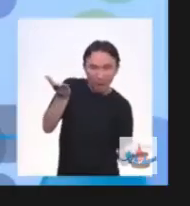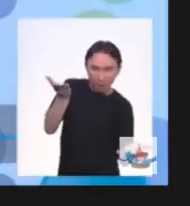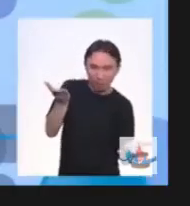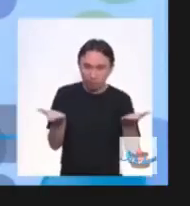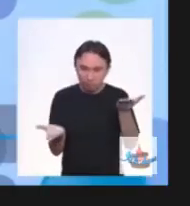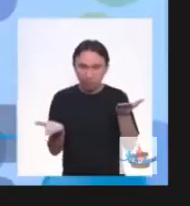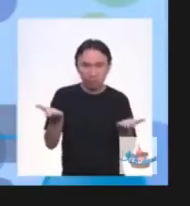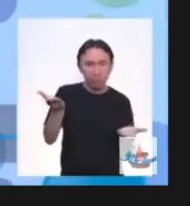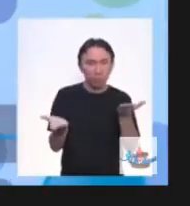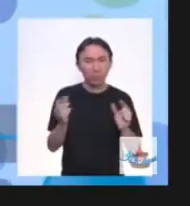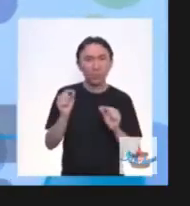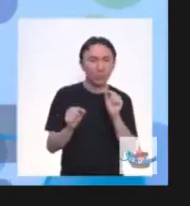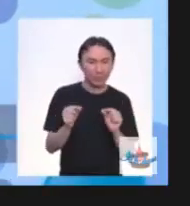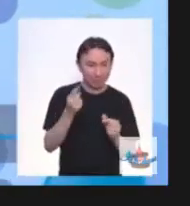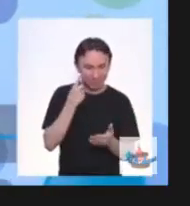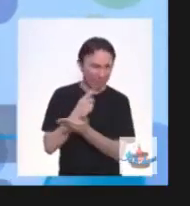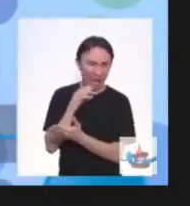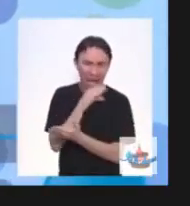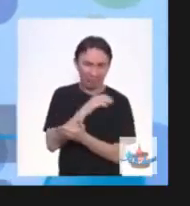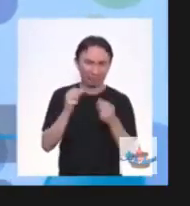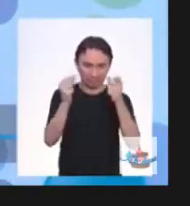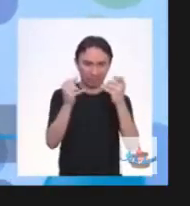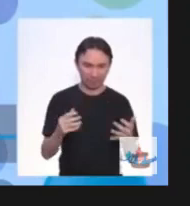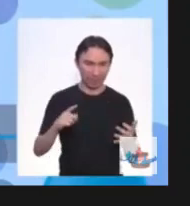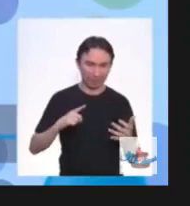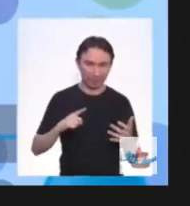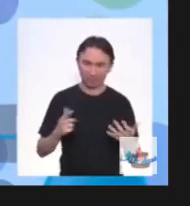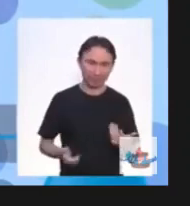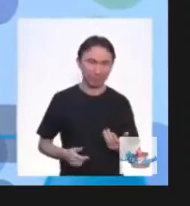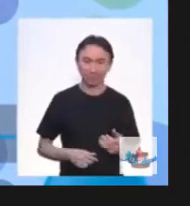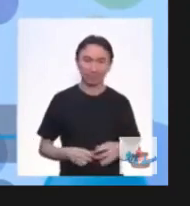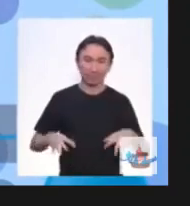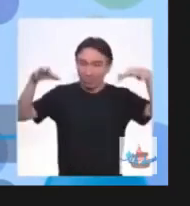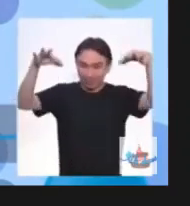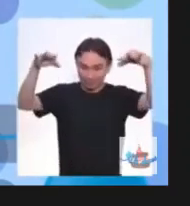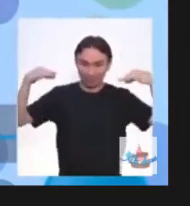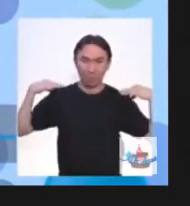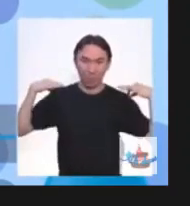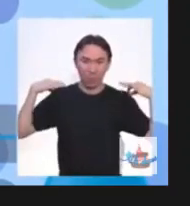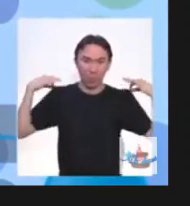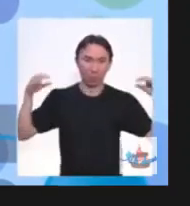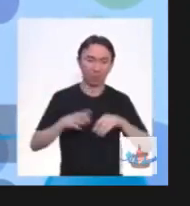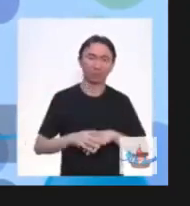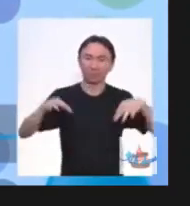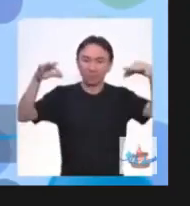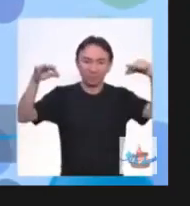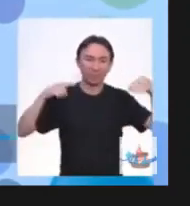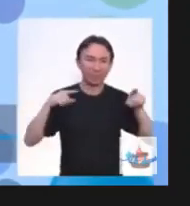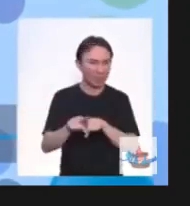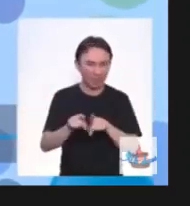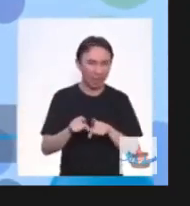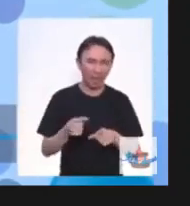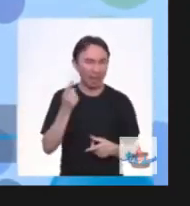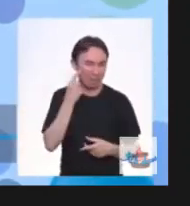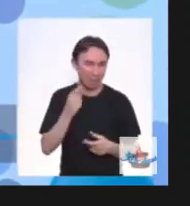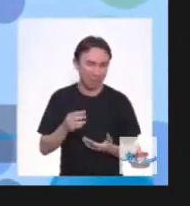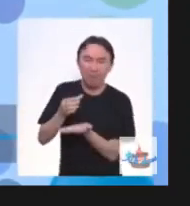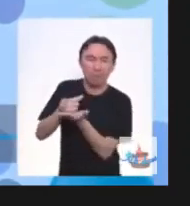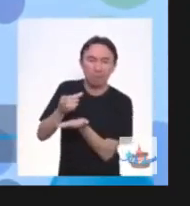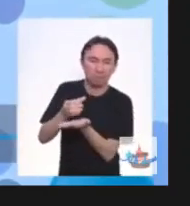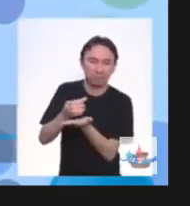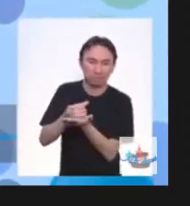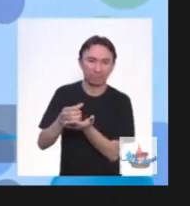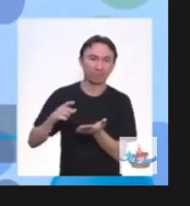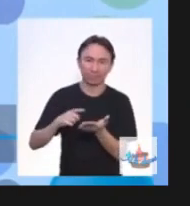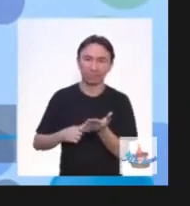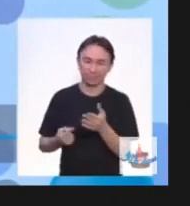para os alunos? Vamos lá, é um mão na massa super rapidinho. A gente fez uma balança com um cabide barbante, com um potinho de plástico, precisa ser transparente.